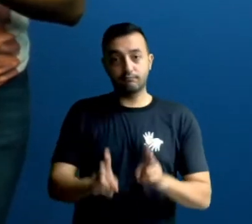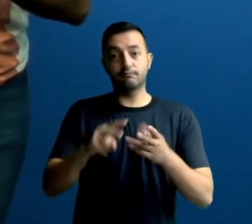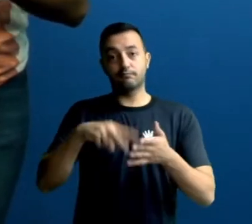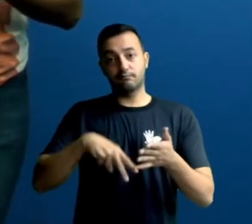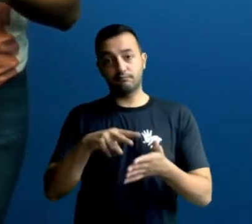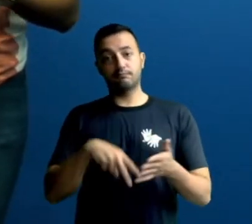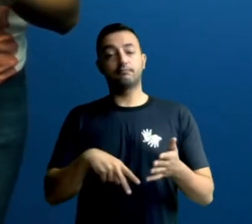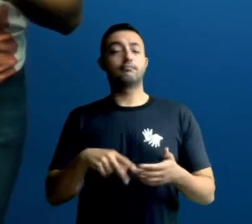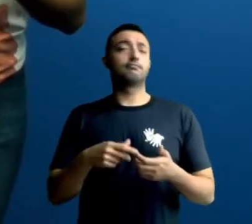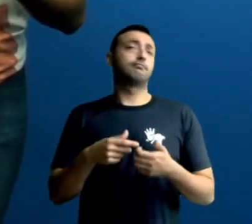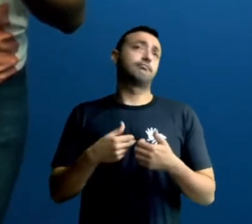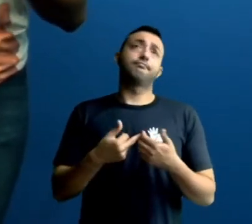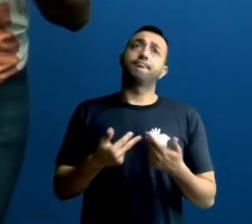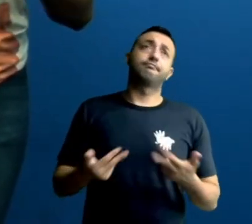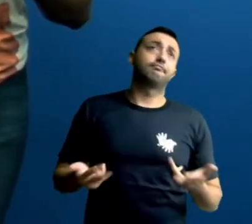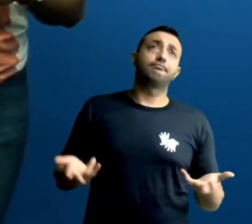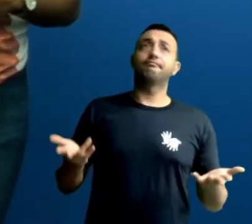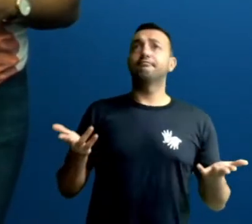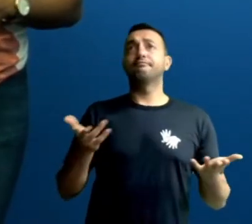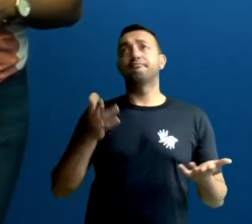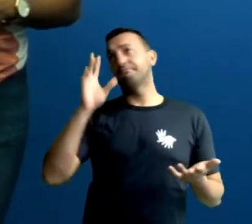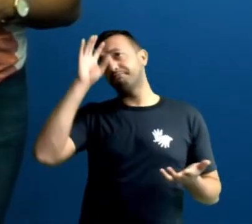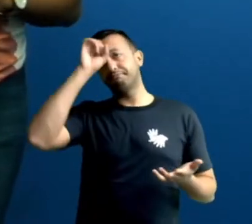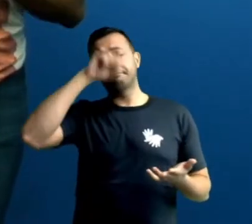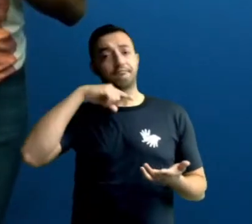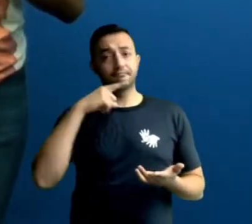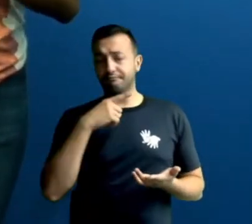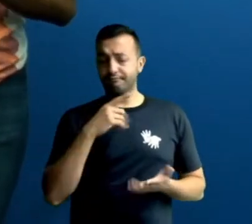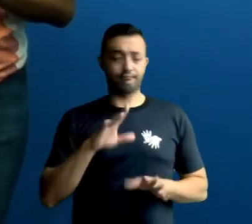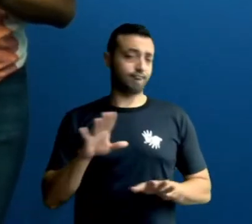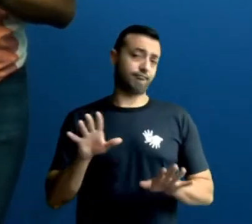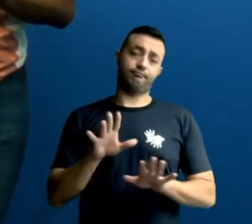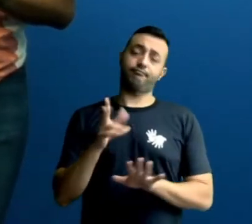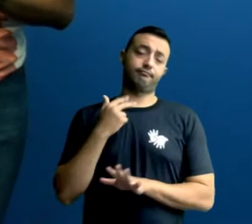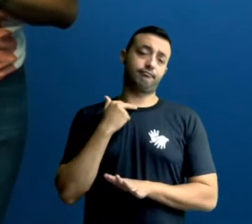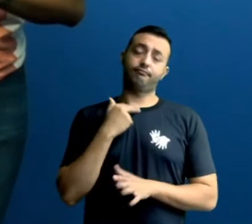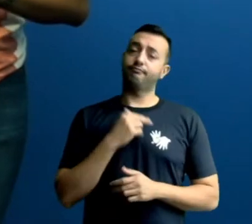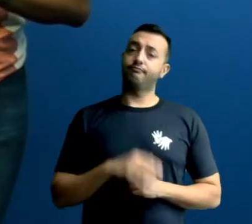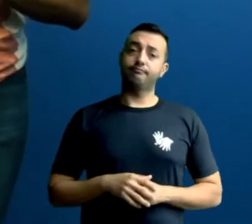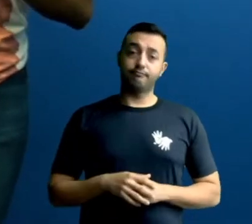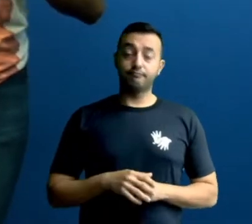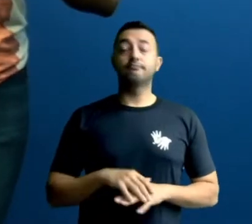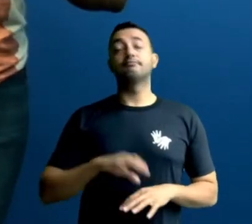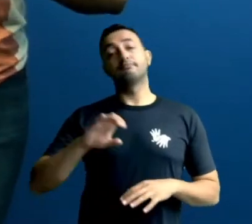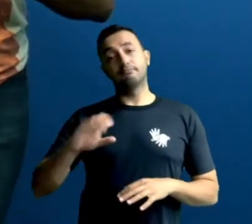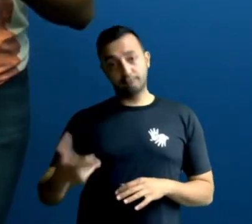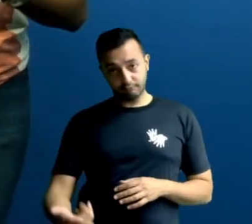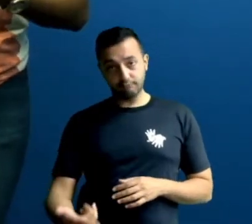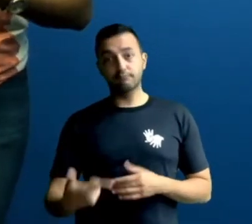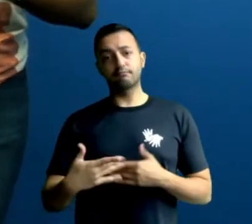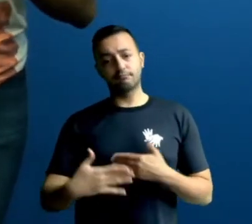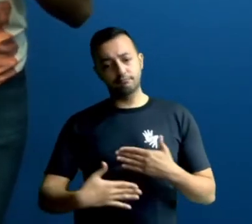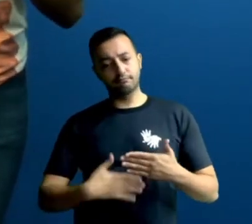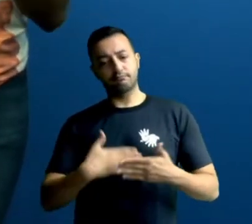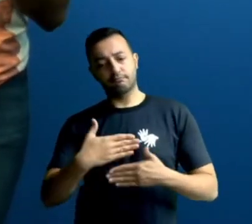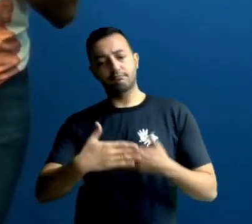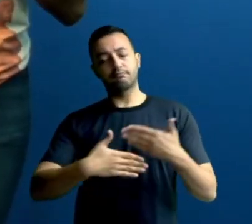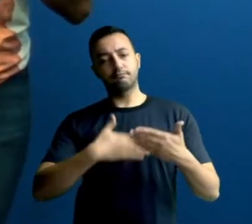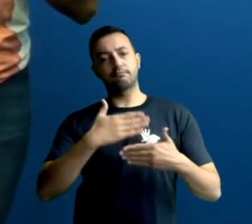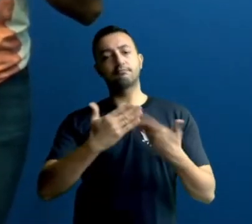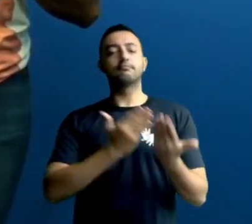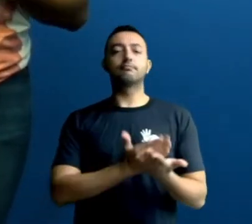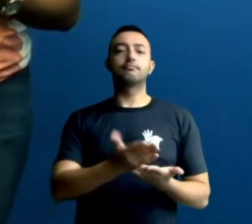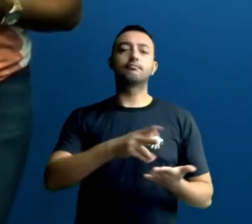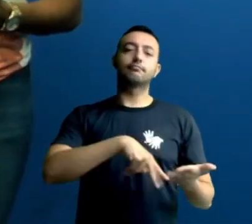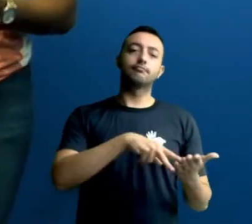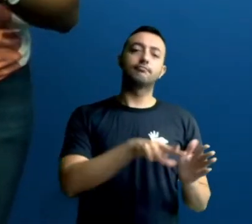lendo e não algo que você não consiga compreender no primeiro momento. Claro que esse nível vai aumentando. Você começa com a